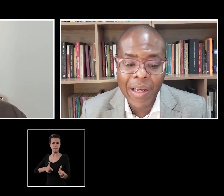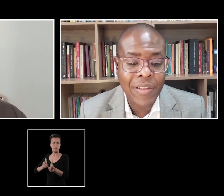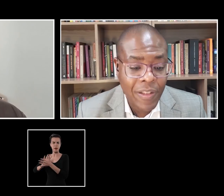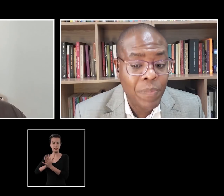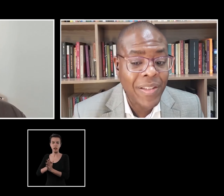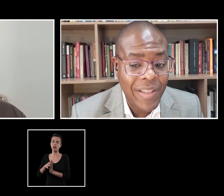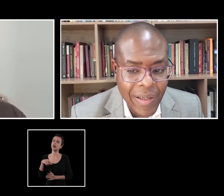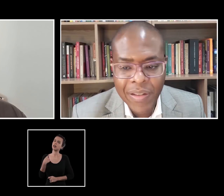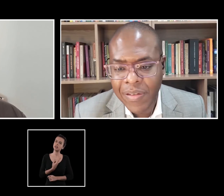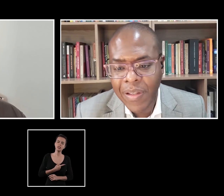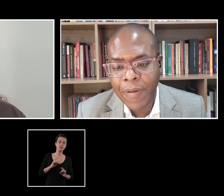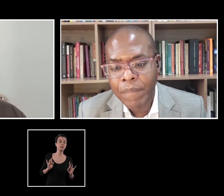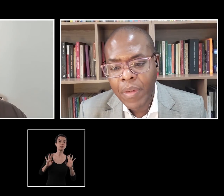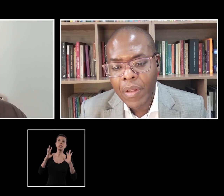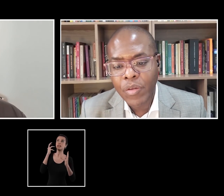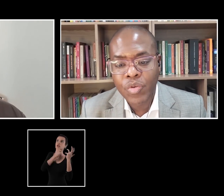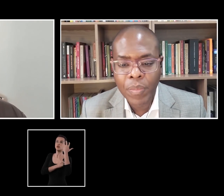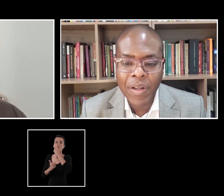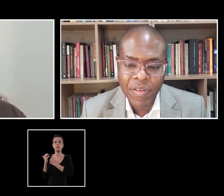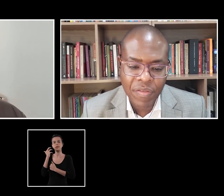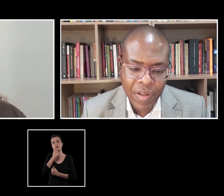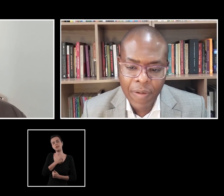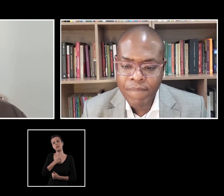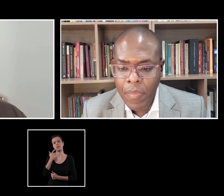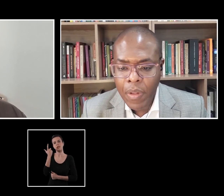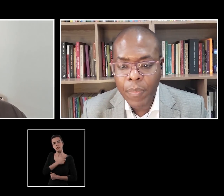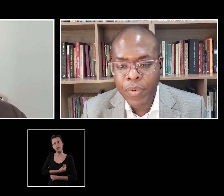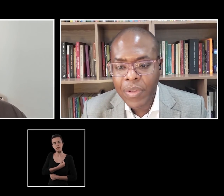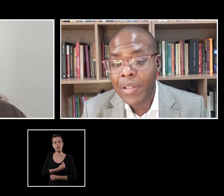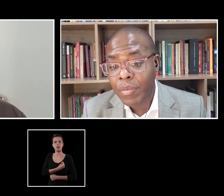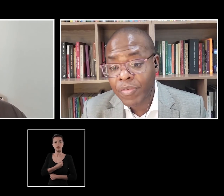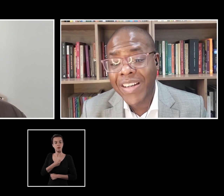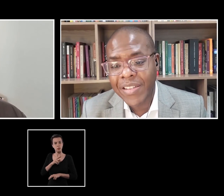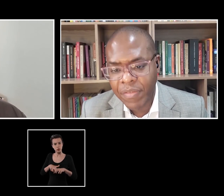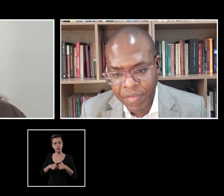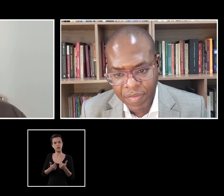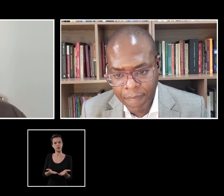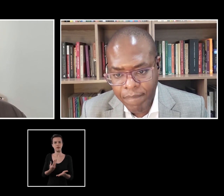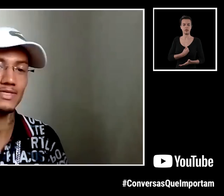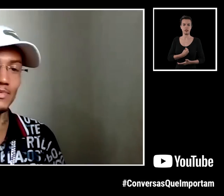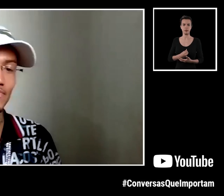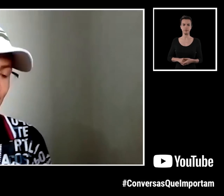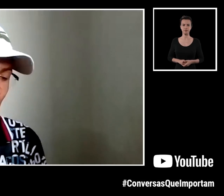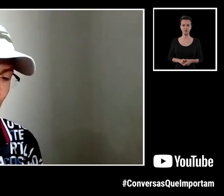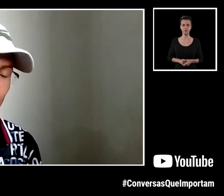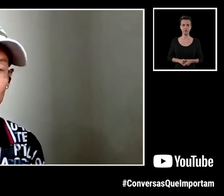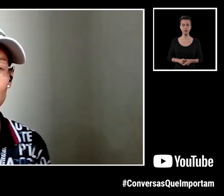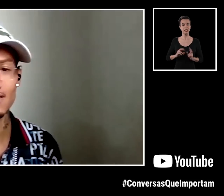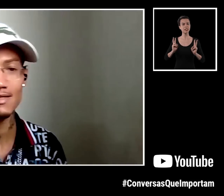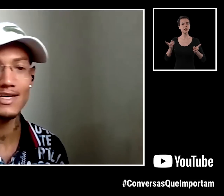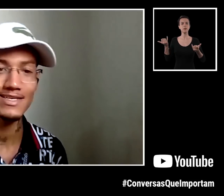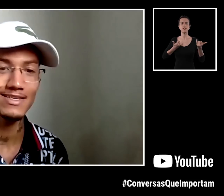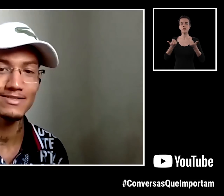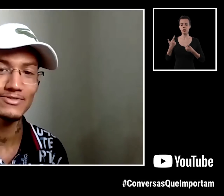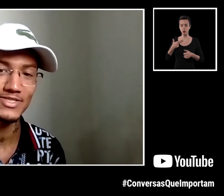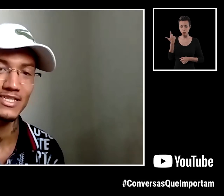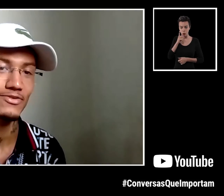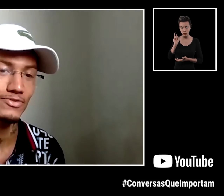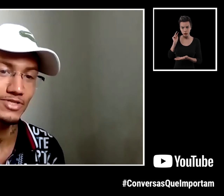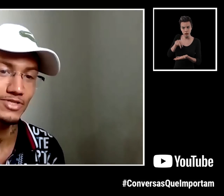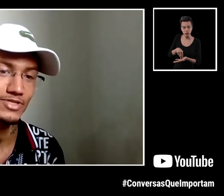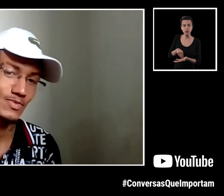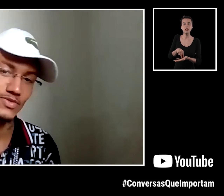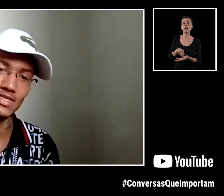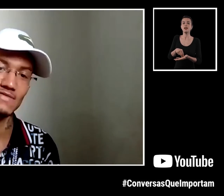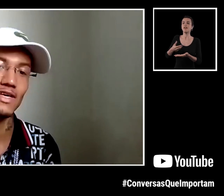em matar, gente é especialista em sobreviver e portanto fazer viver. Eu sempre falo para eu conseguir estar aqui onde eu